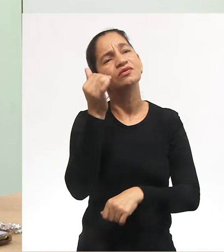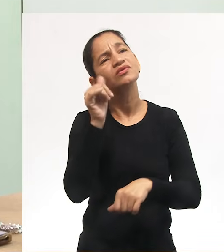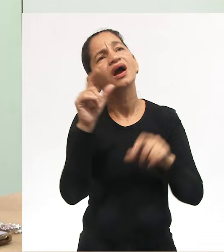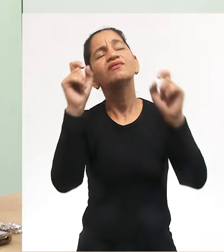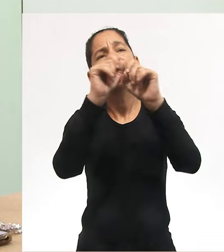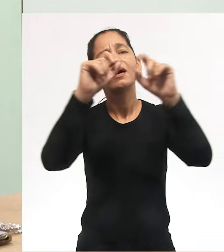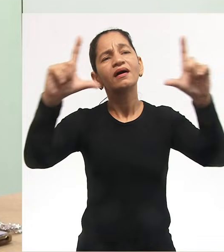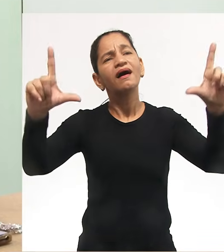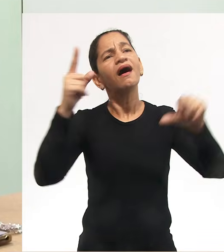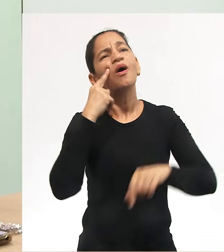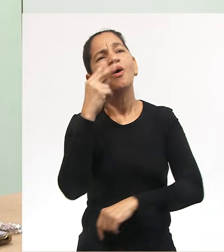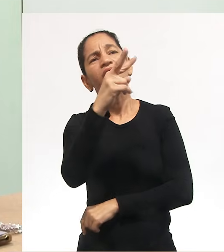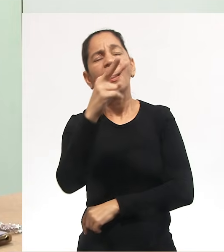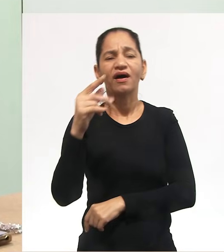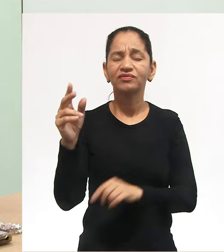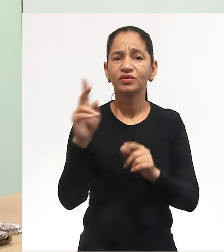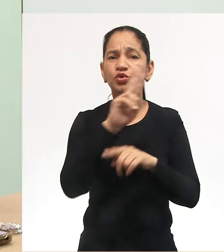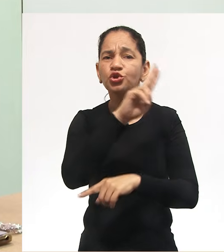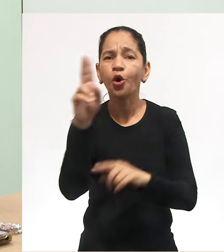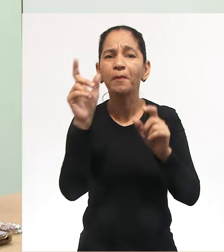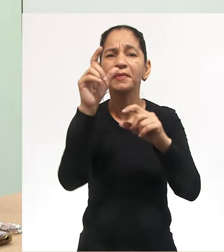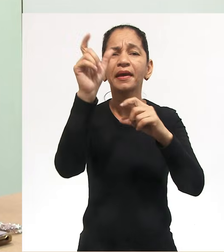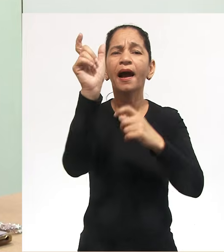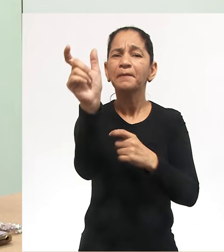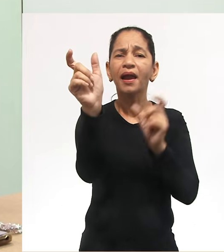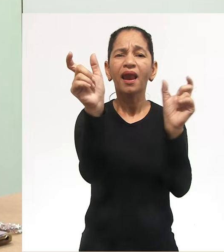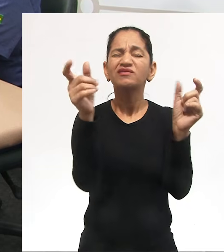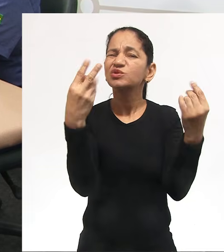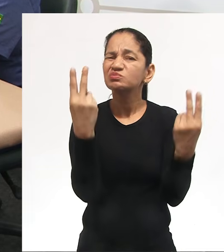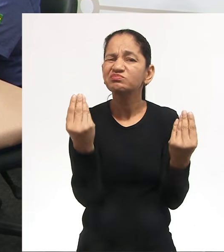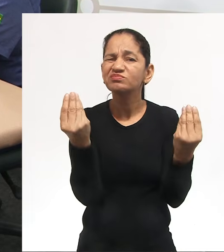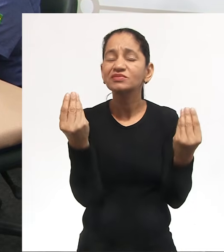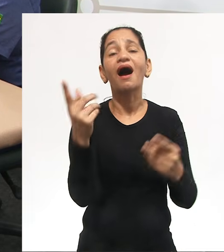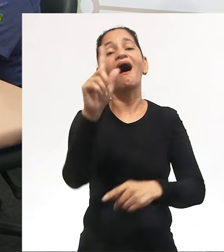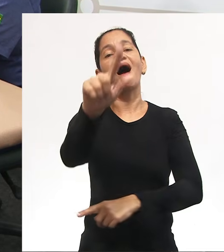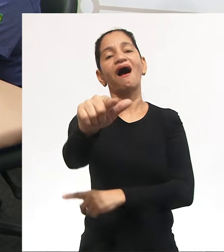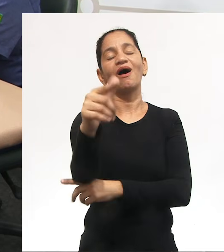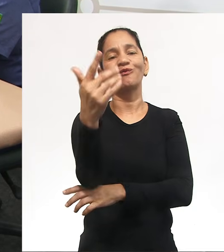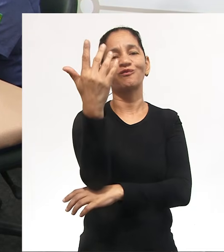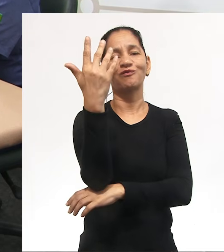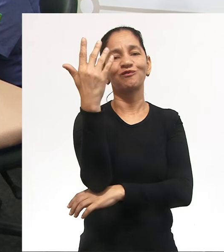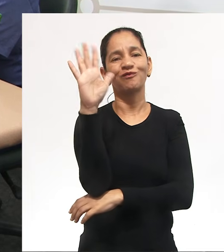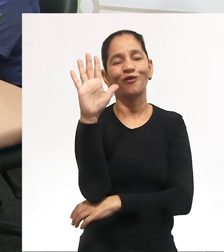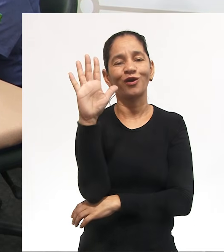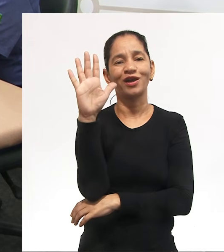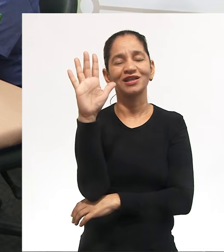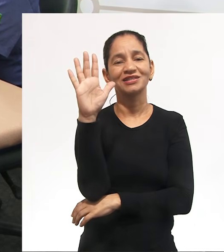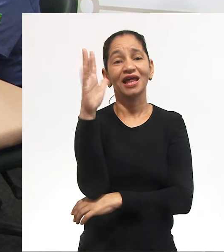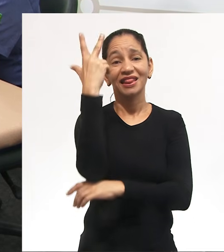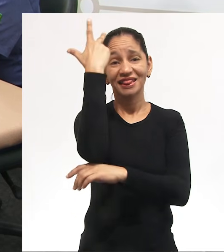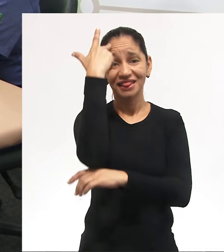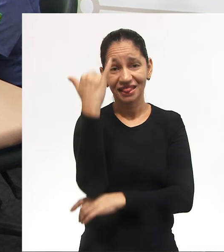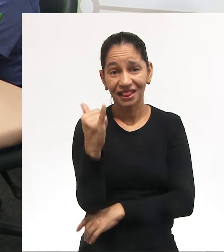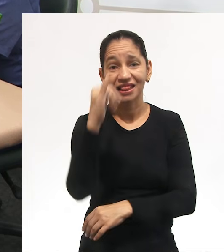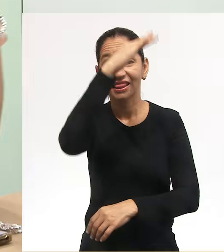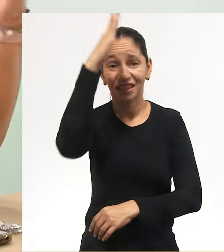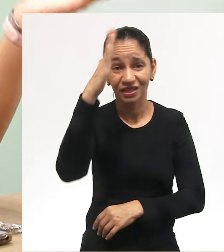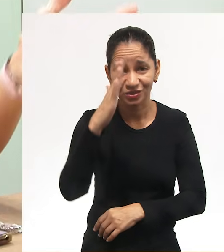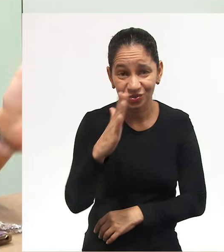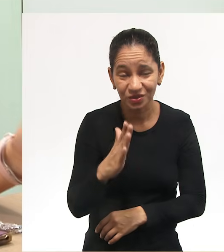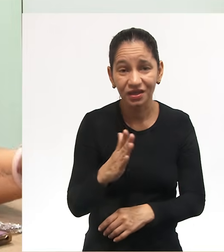só ficava na placa, Flona do Jamari, Flona do Jamari. é O que é ali, Flona do é Jamari? ali. Aí depois Floresta Nacional, Não, né,